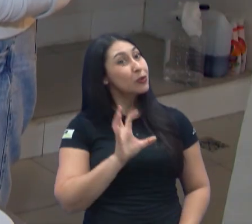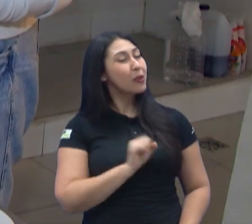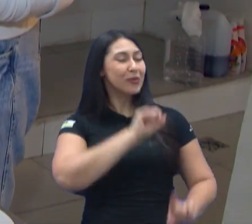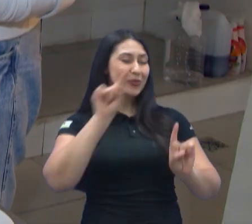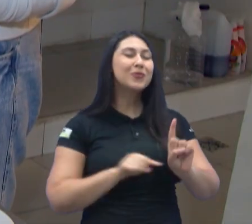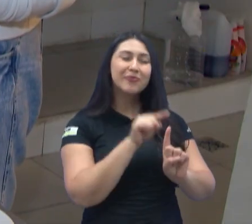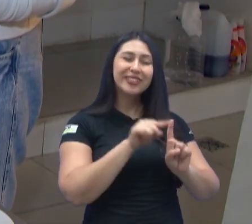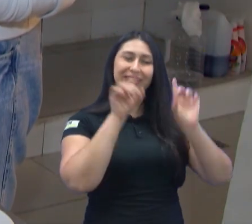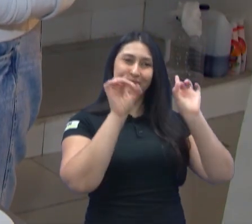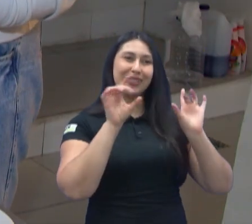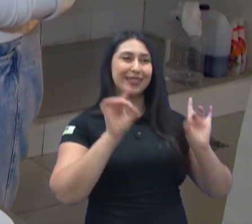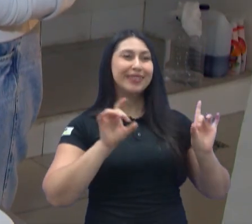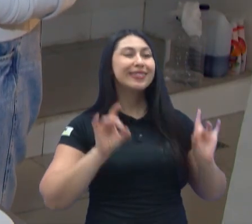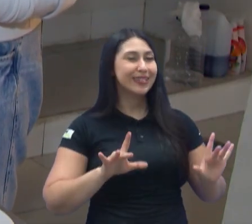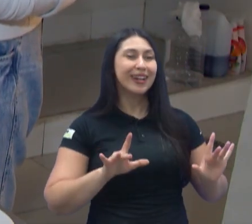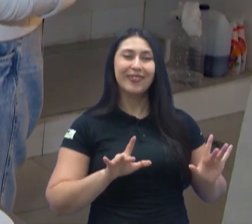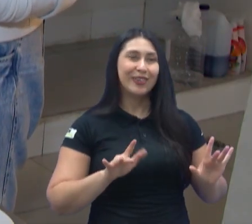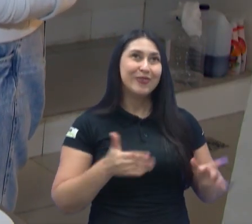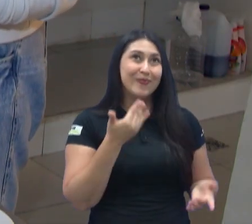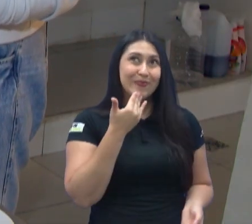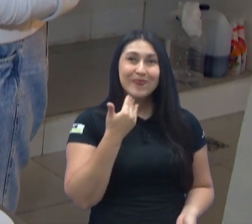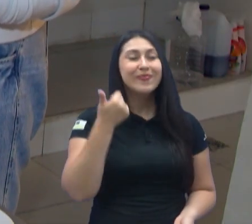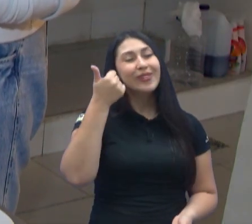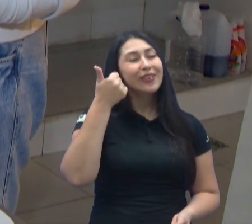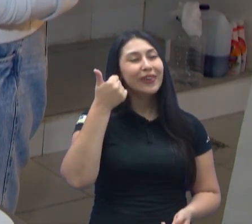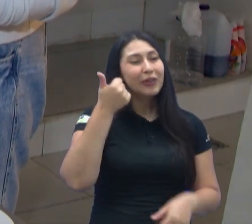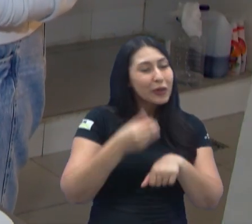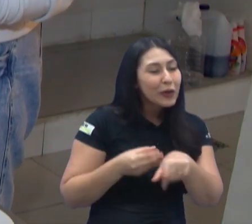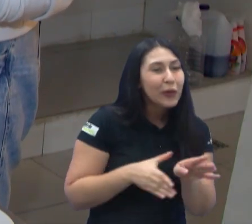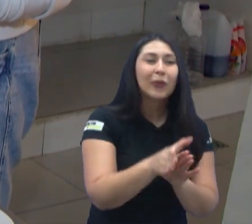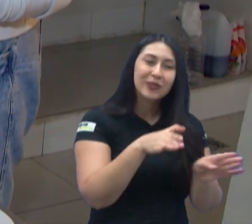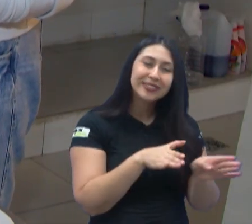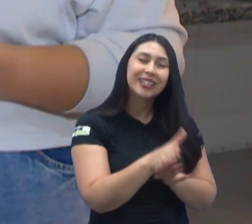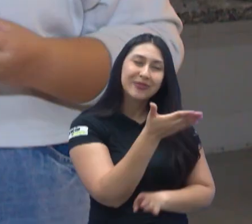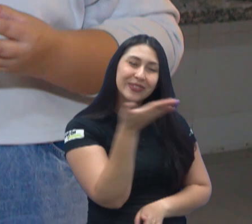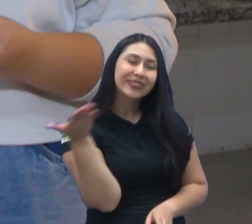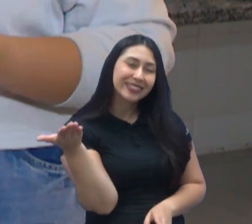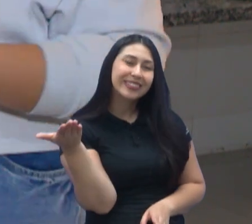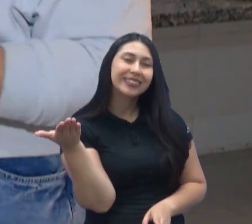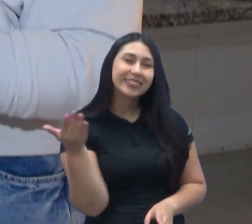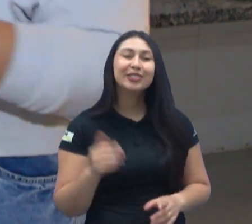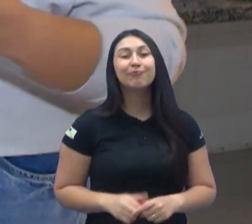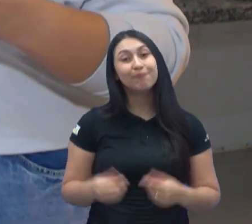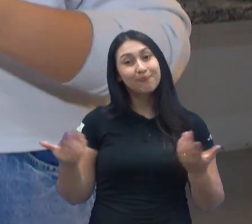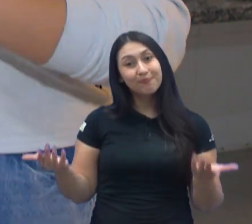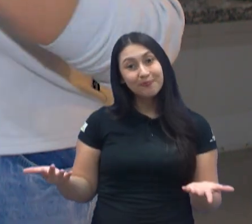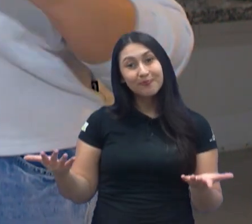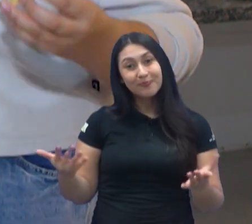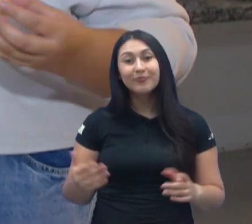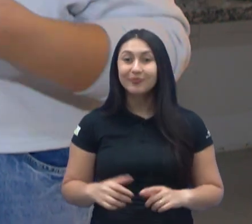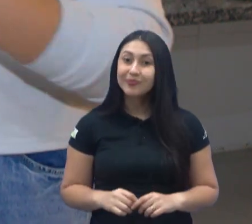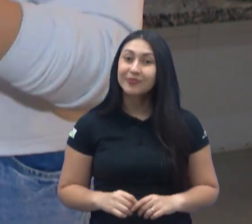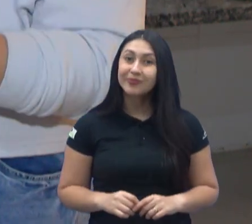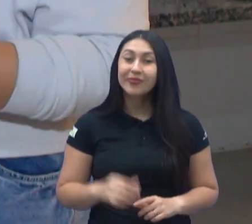que é a maior lição, assim, a maior história que eu posso dar para vocês, assim, é isso. É isso aí, gente. Acho que,